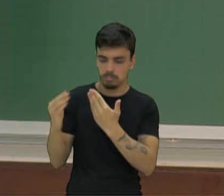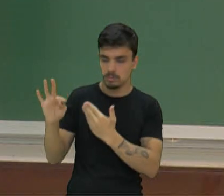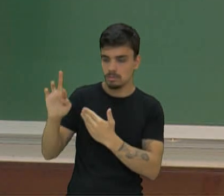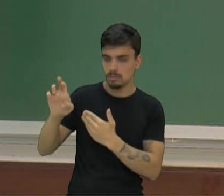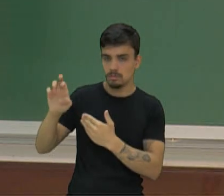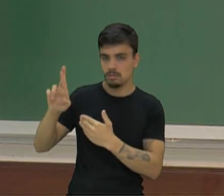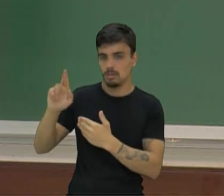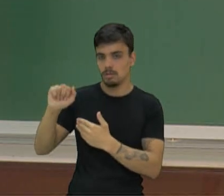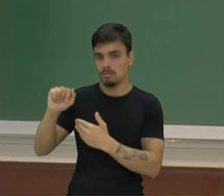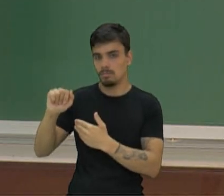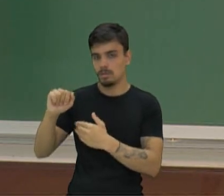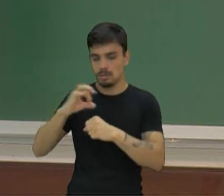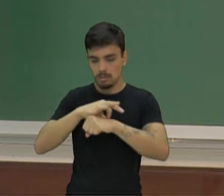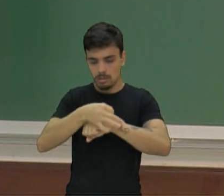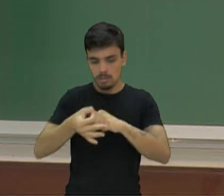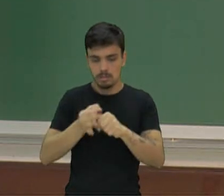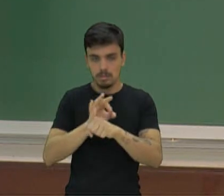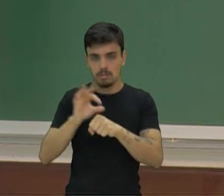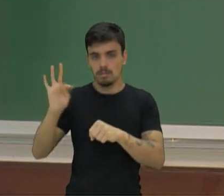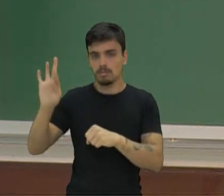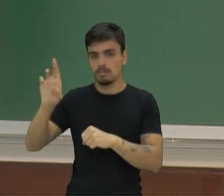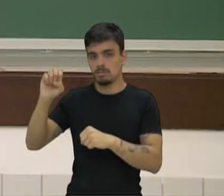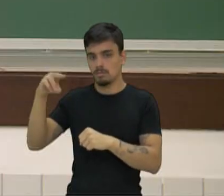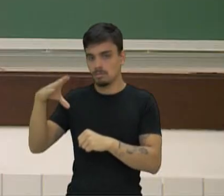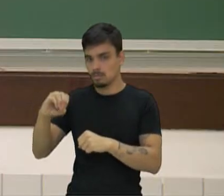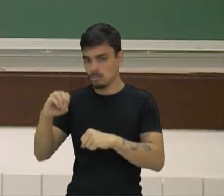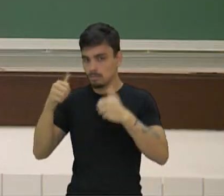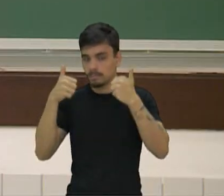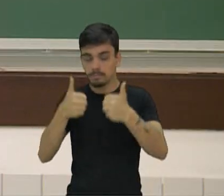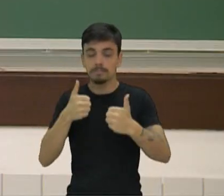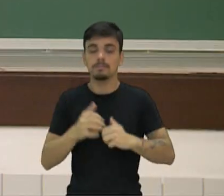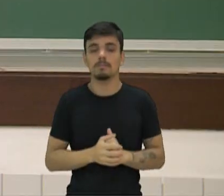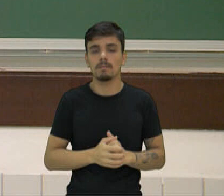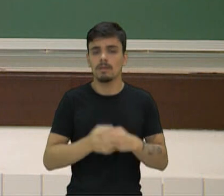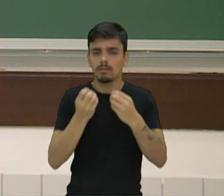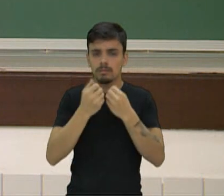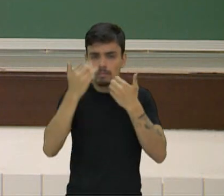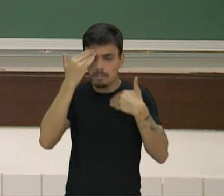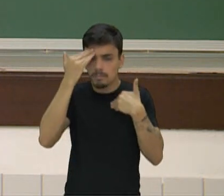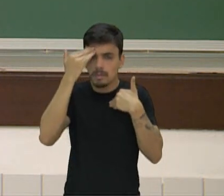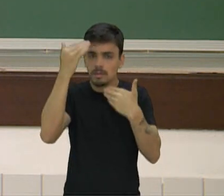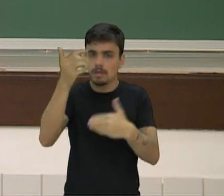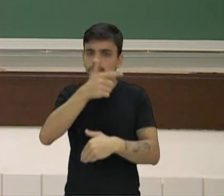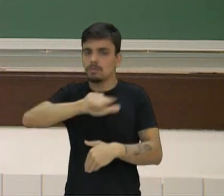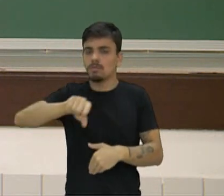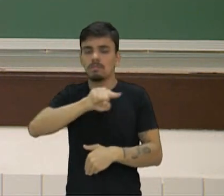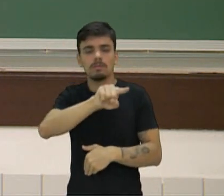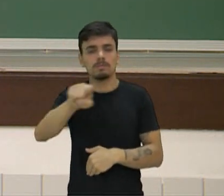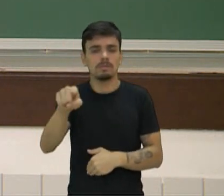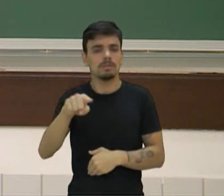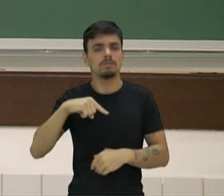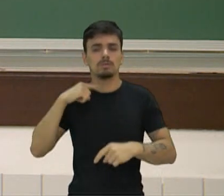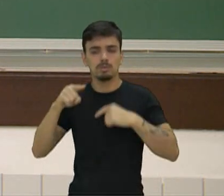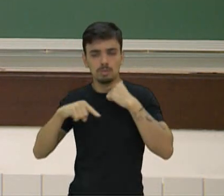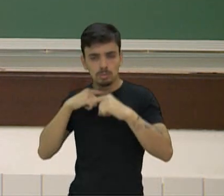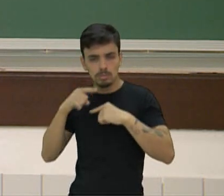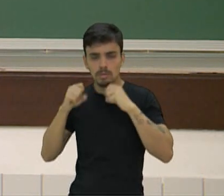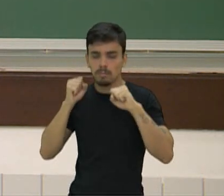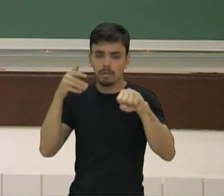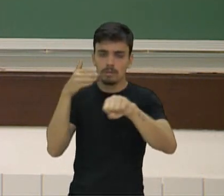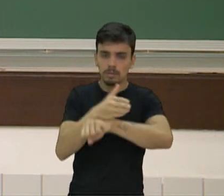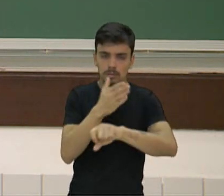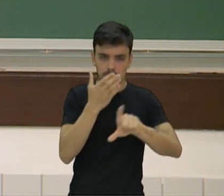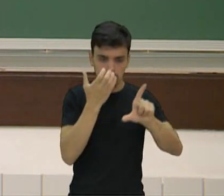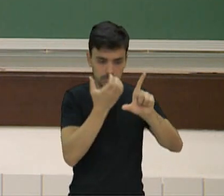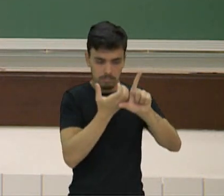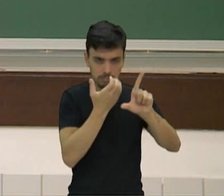formar as chamadas células-tronco. Beleza? Pessoal, muito obrigado mais uma vez. Qualquer dúvida você pode acessar